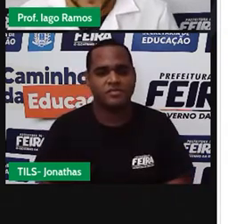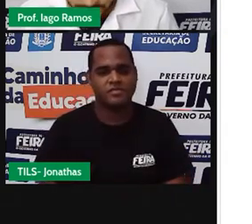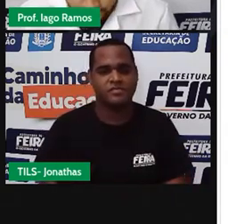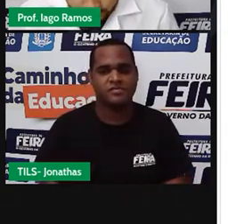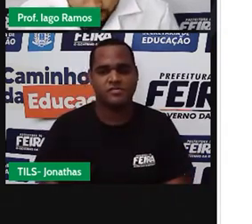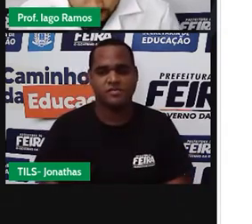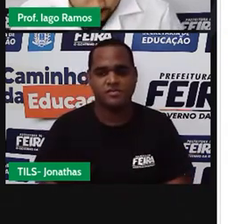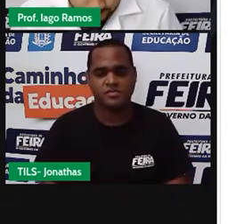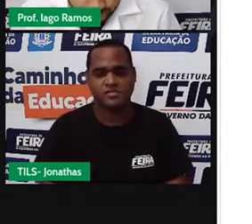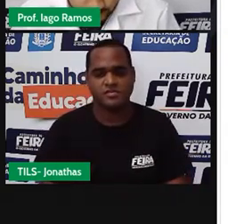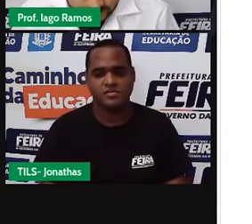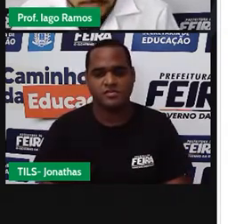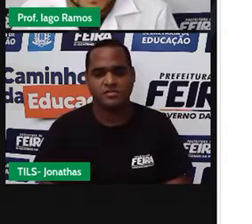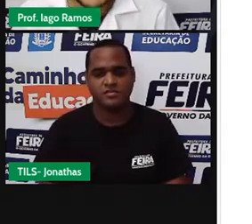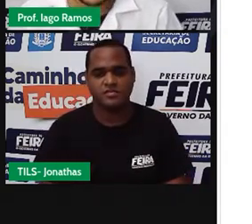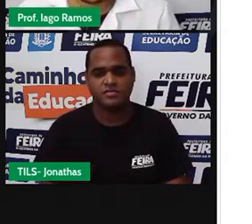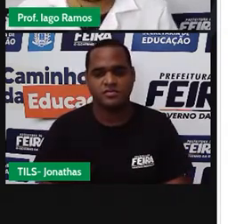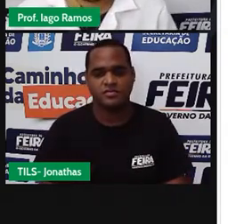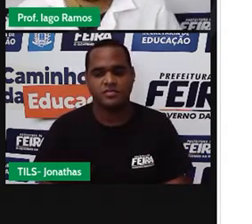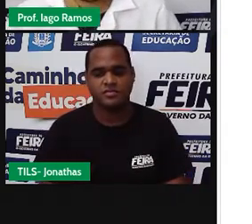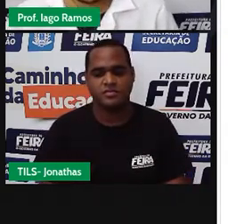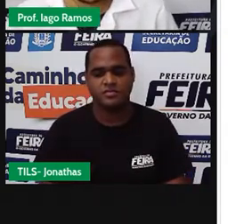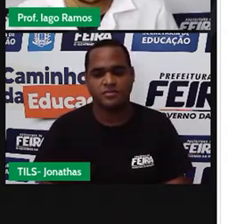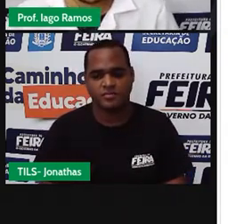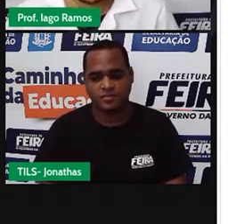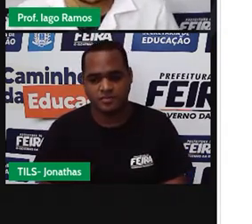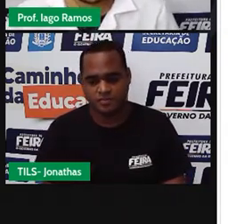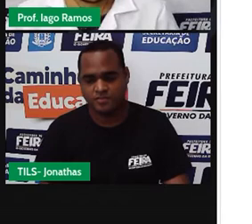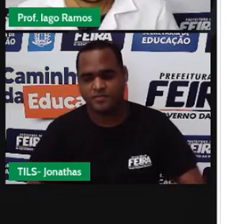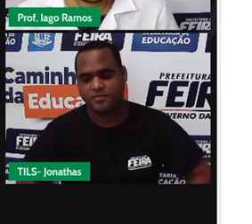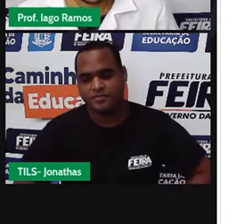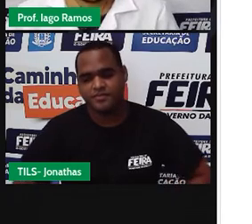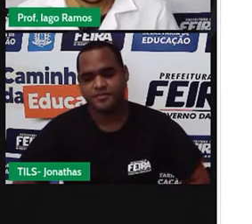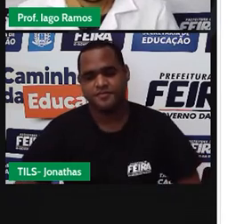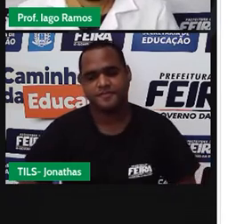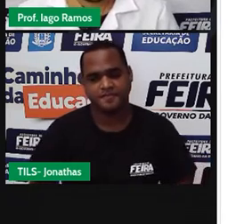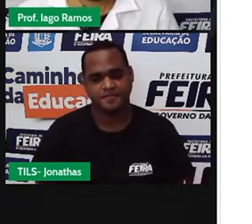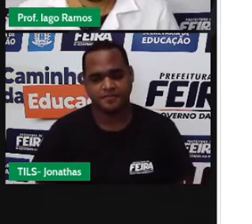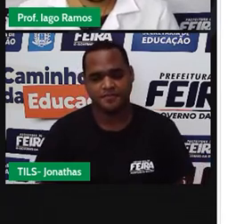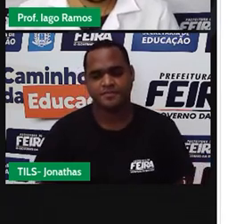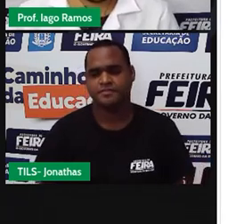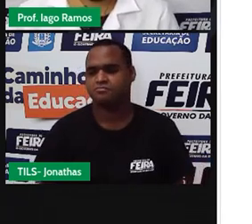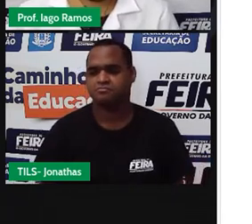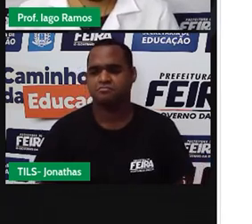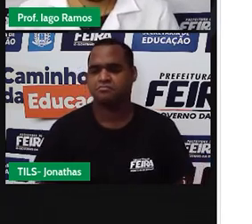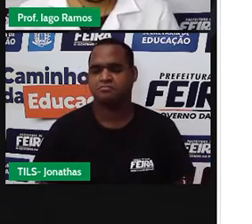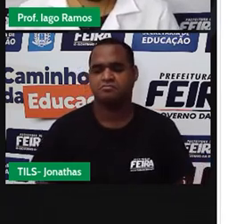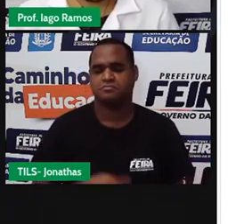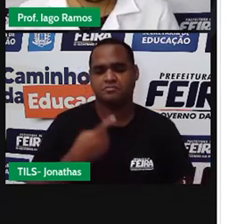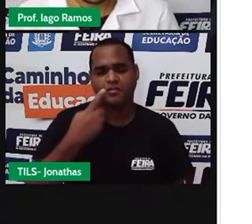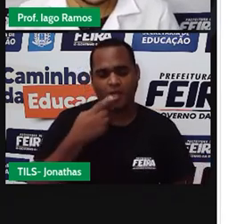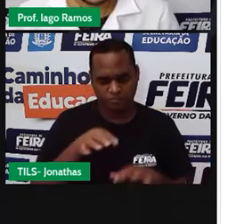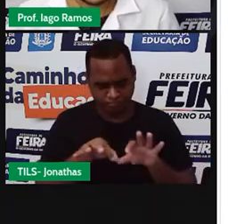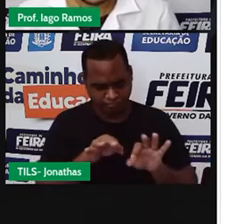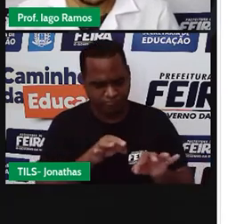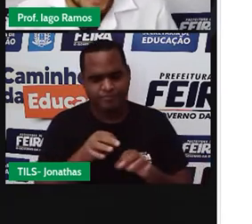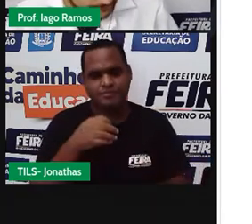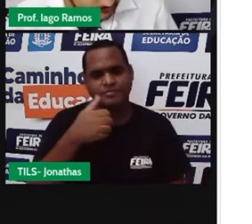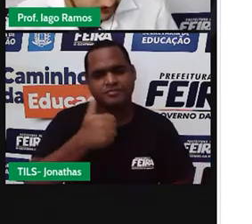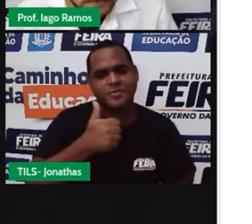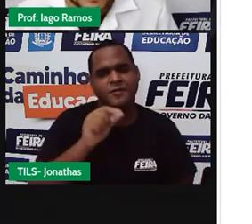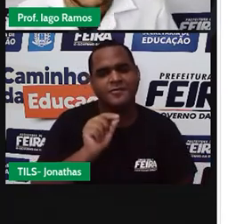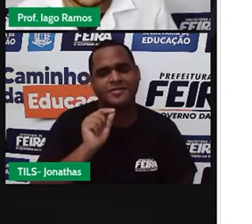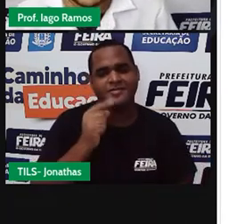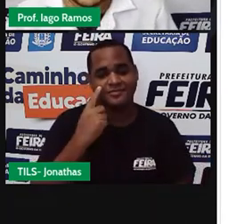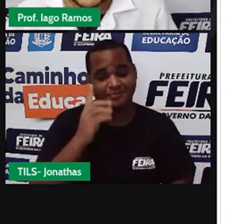Bom vamos lá tu não quer que eu vou resolver primeiro o que tá dentro dos